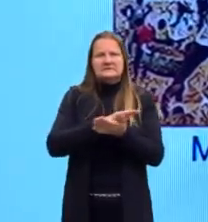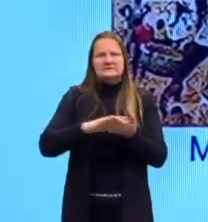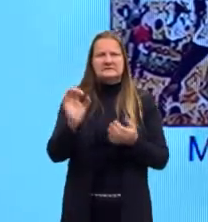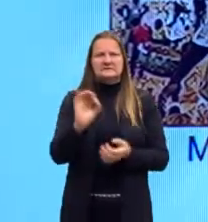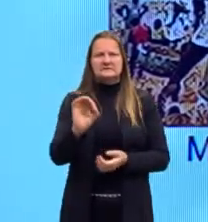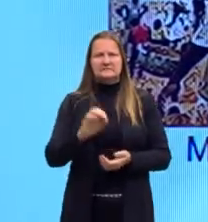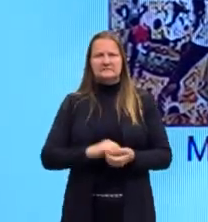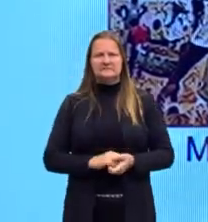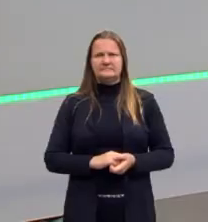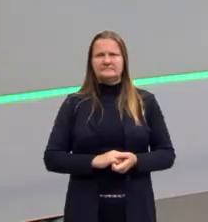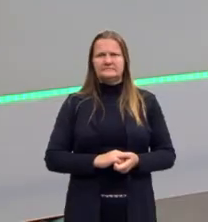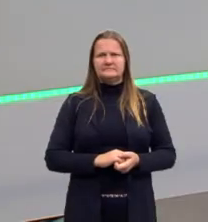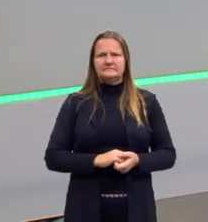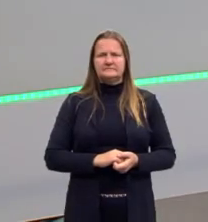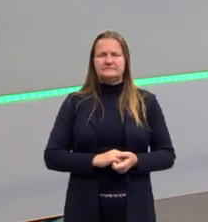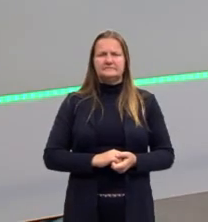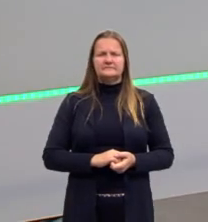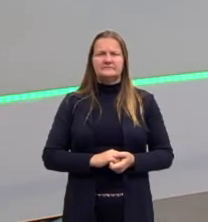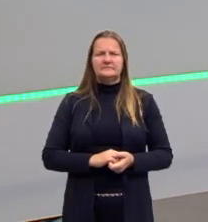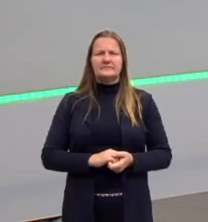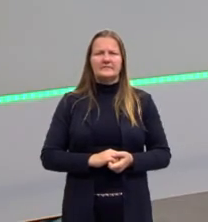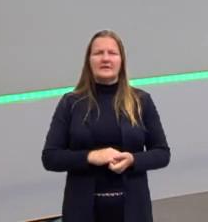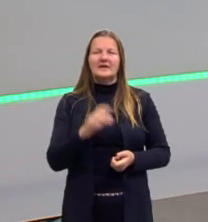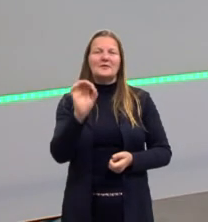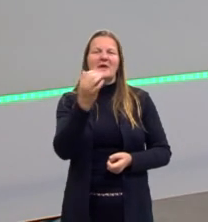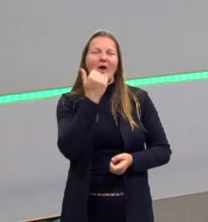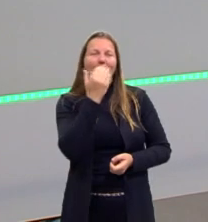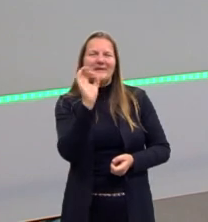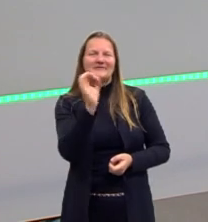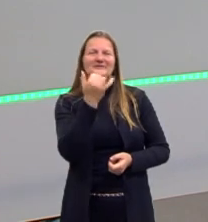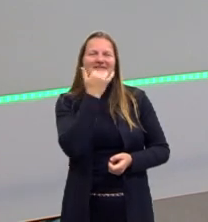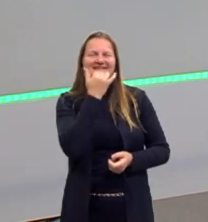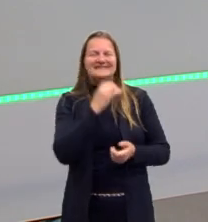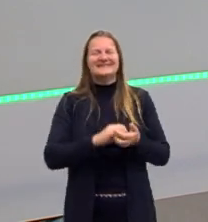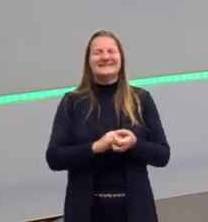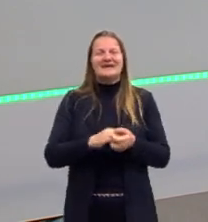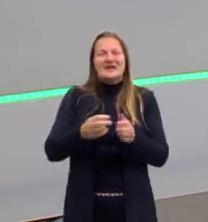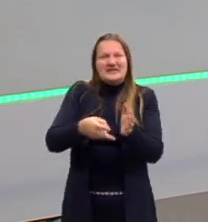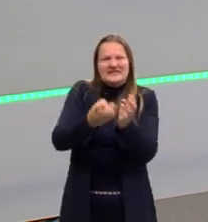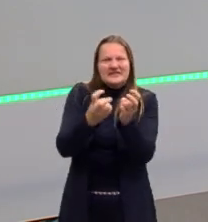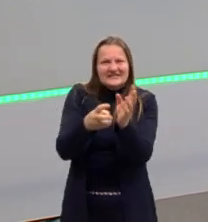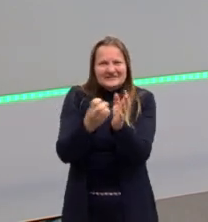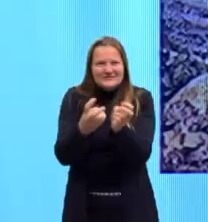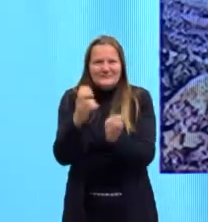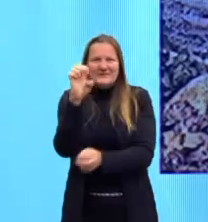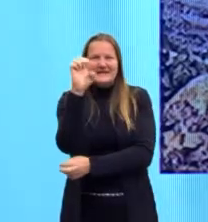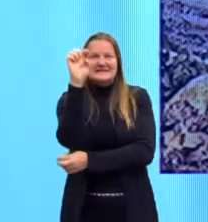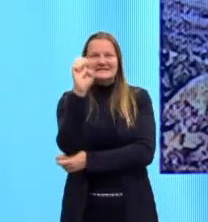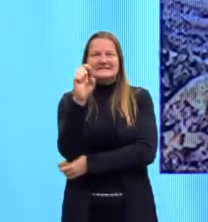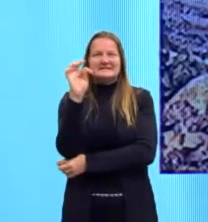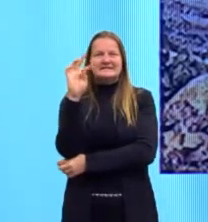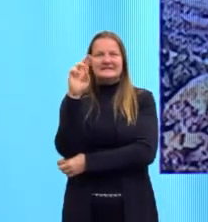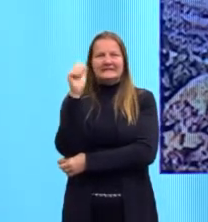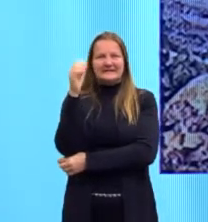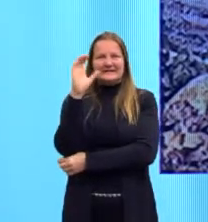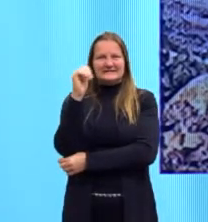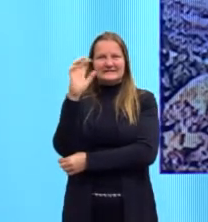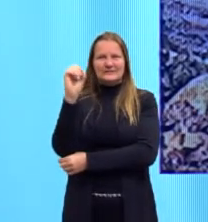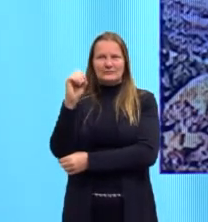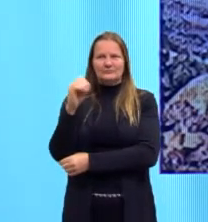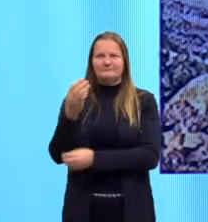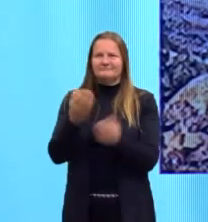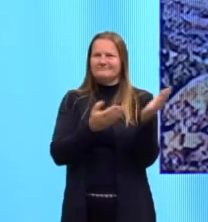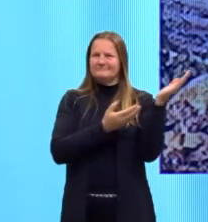contrapartida tu também tem essa essas minas né um grande aporte Olha que a menina que vai aparecer para vocês